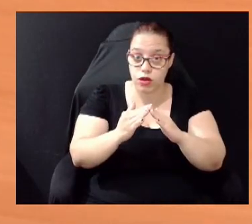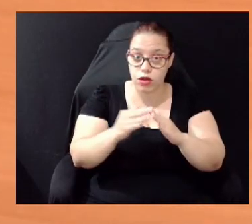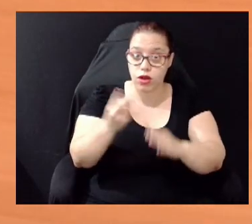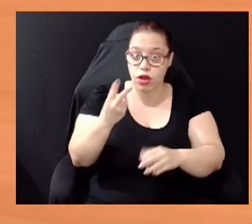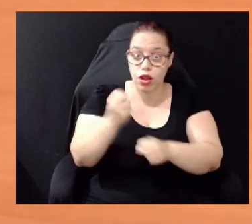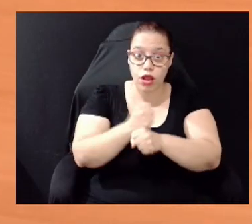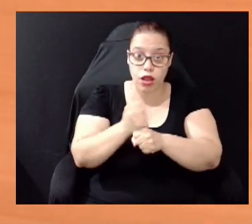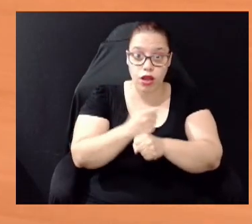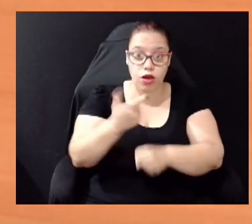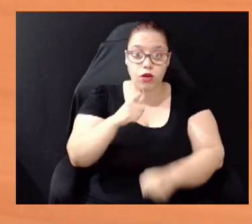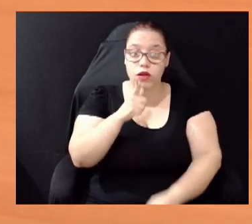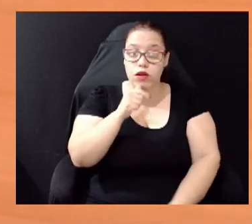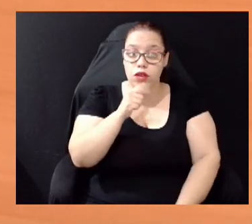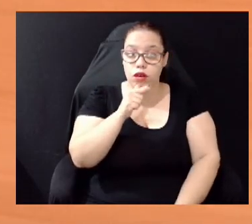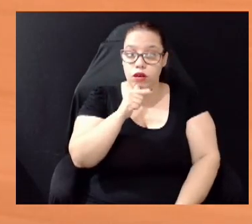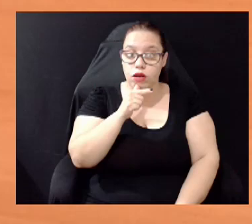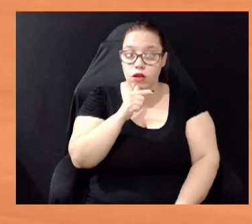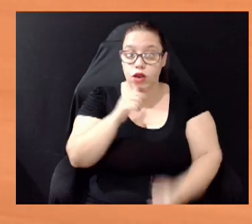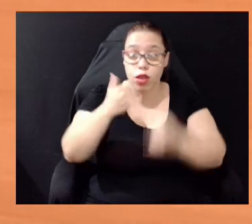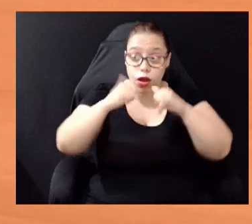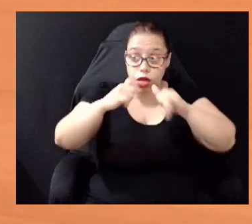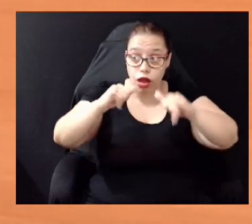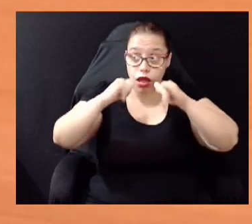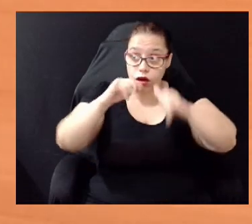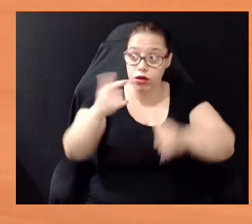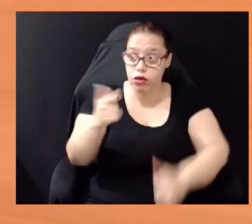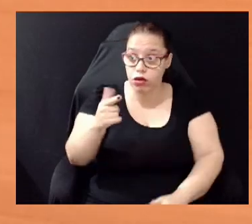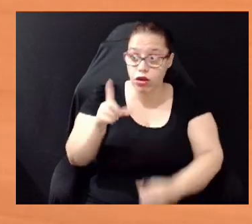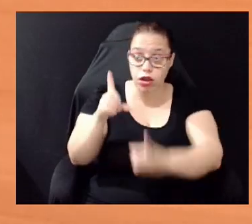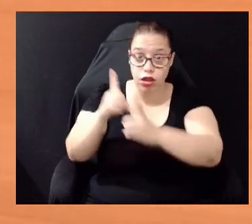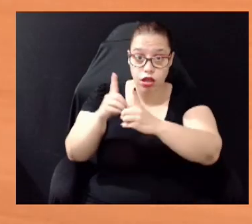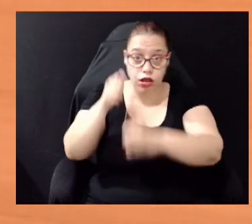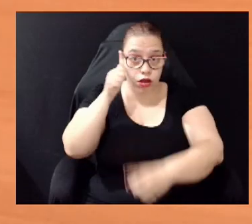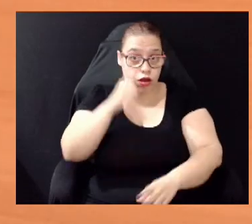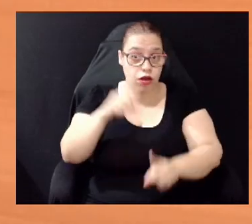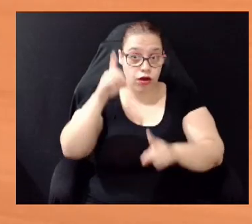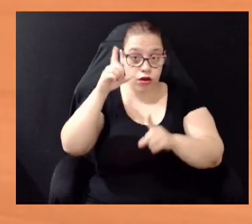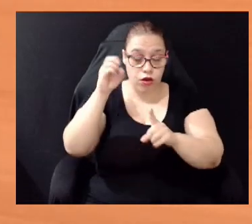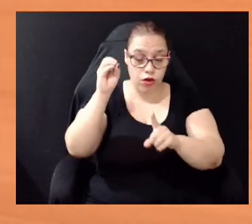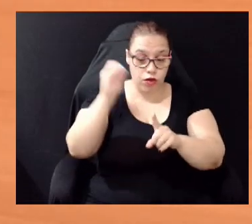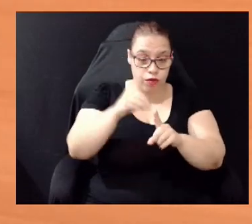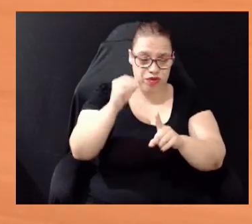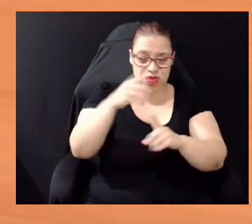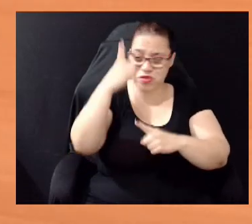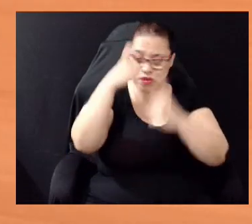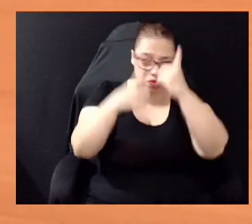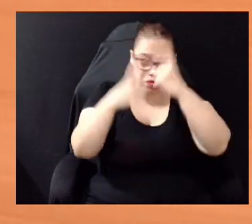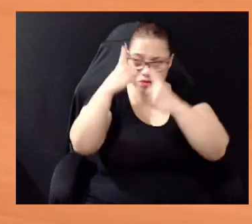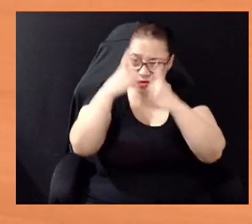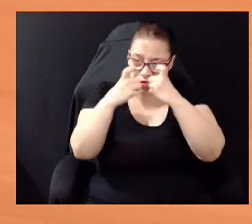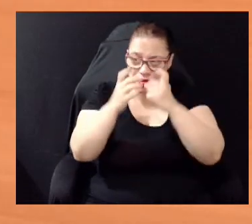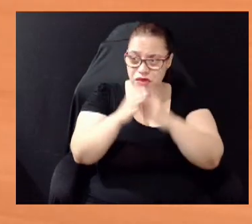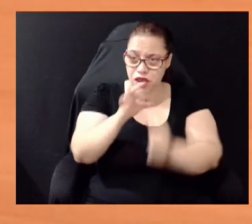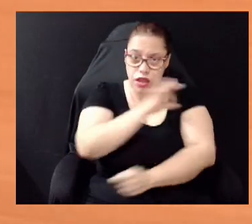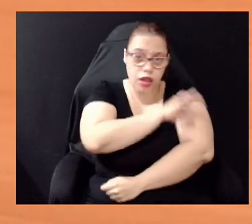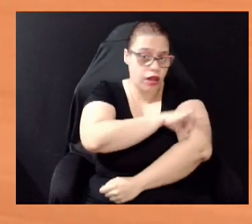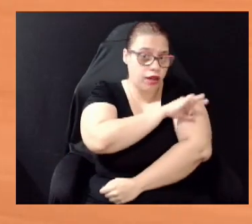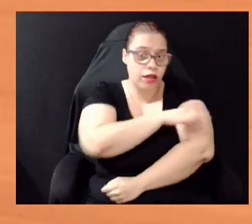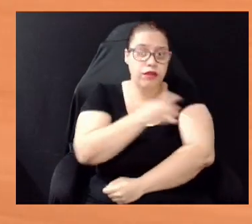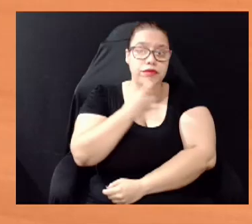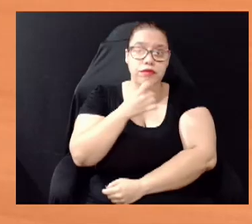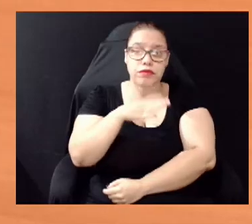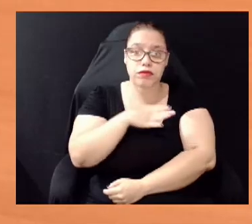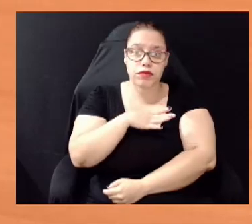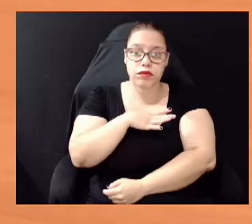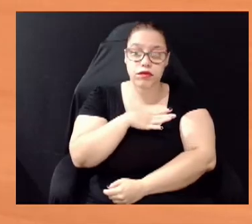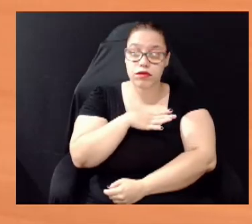água, não tem eletricidade, e atende mulheres vítimas de violência, e a Prefeitura da cidade de Campinas, com